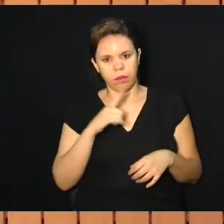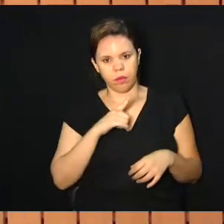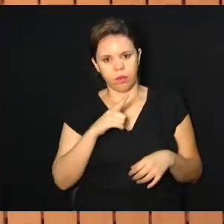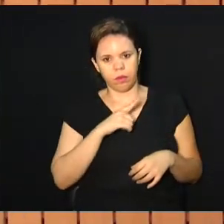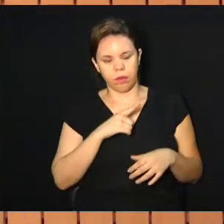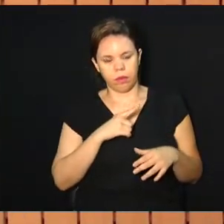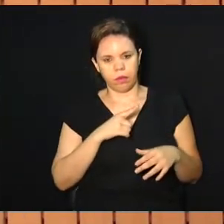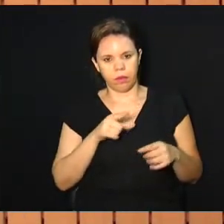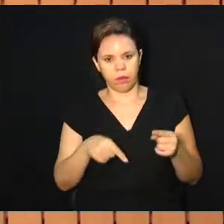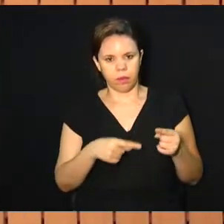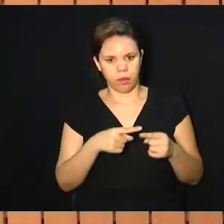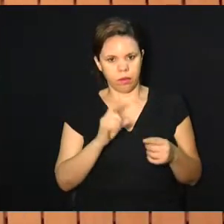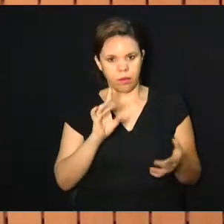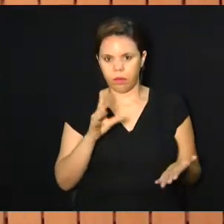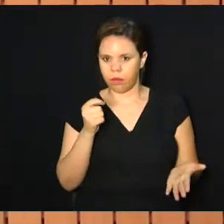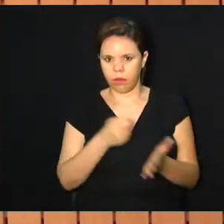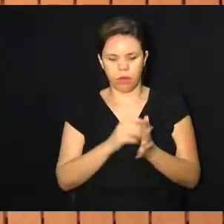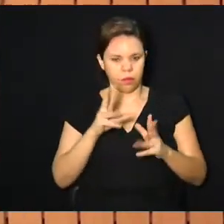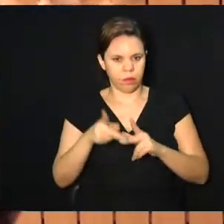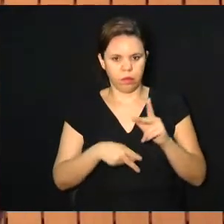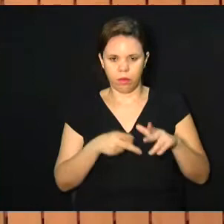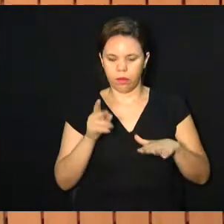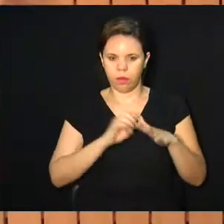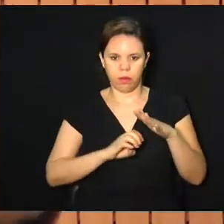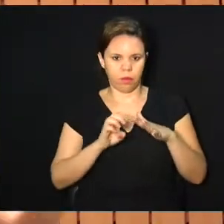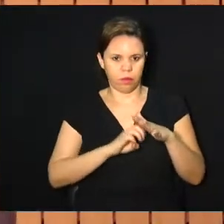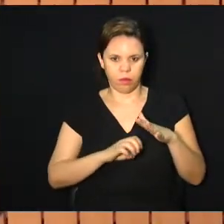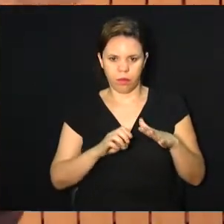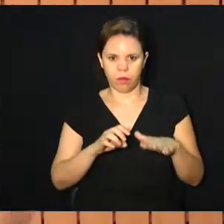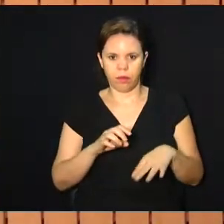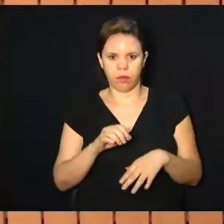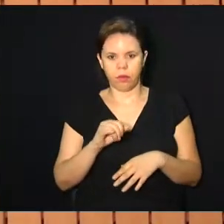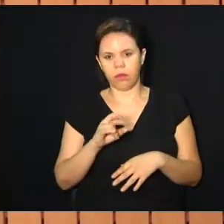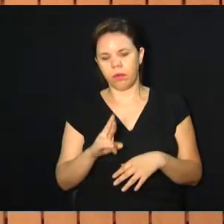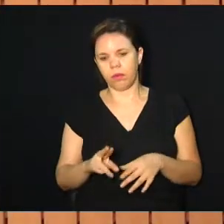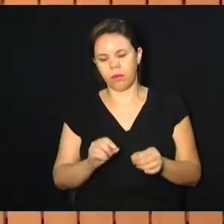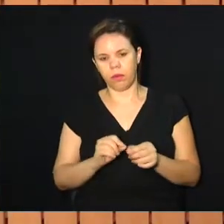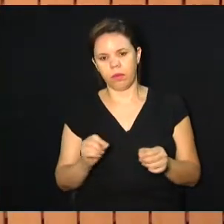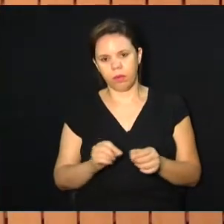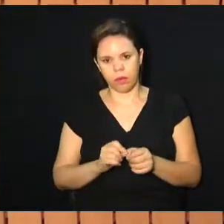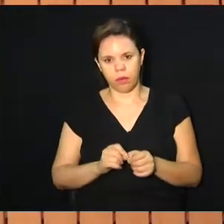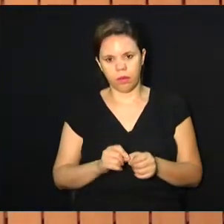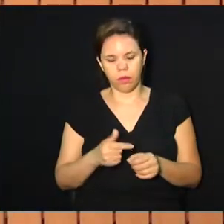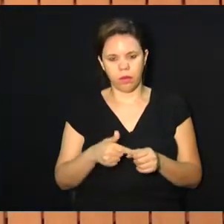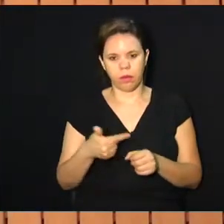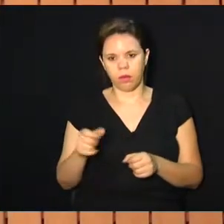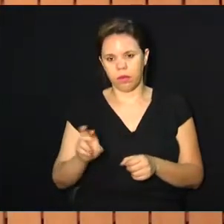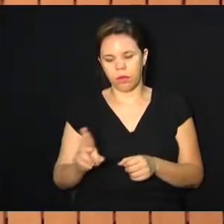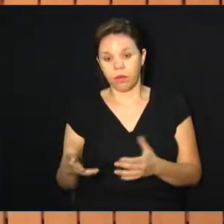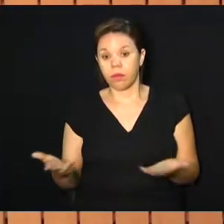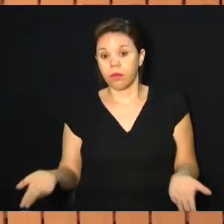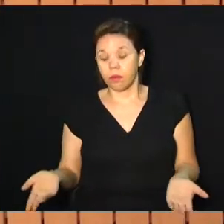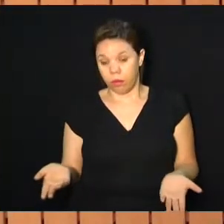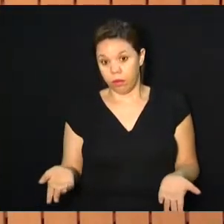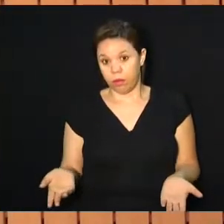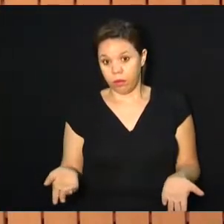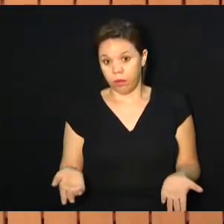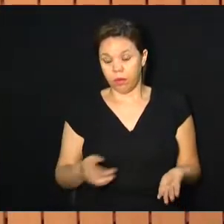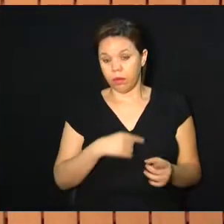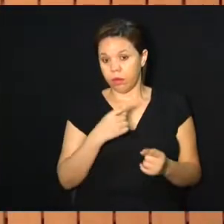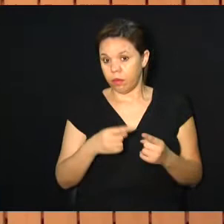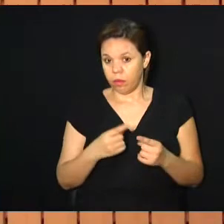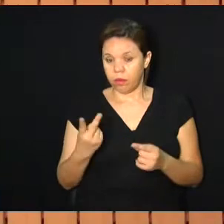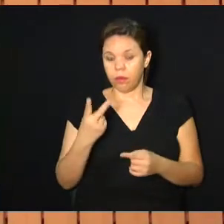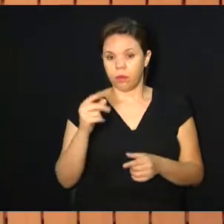e metas, né, e não pagar tudo que a empresa declara, porque ela pode declarar uma gasolina, sei lá, o diesel, né, a R$10, enfim, então ter metas de